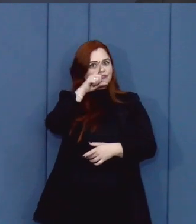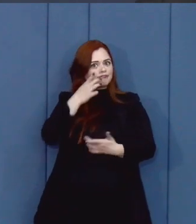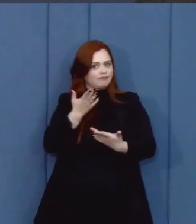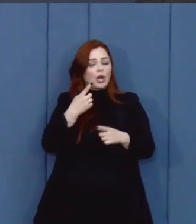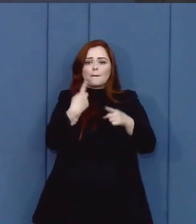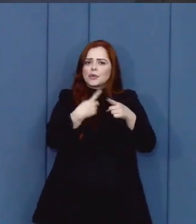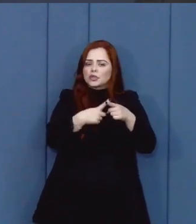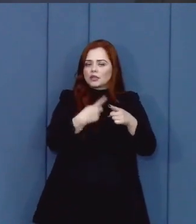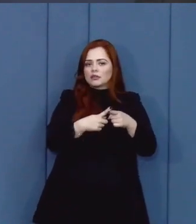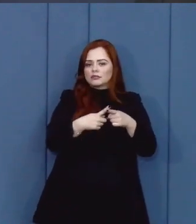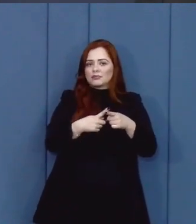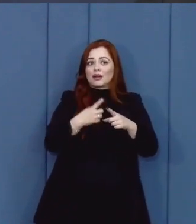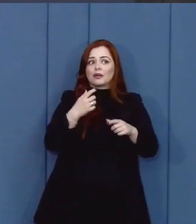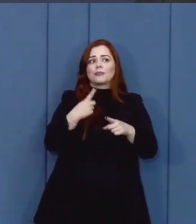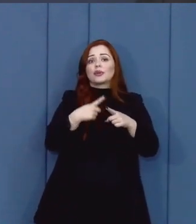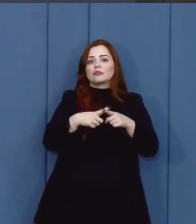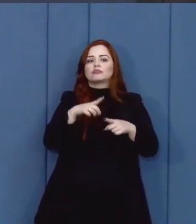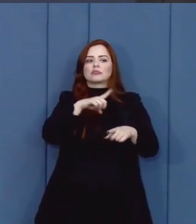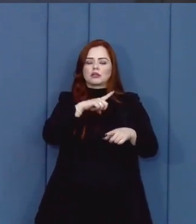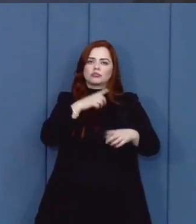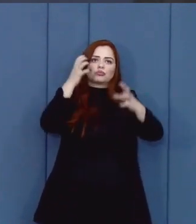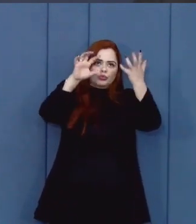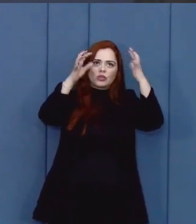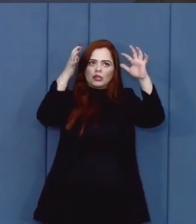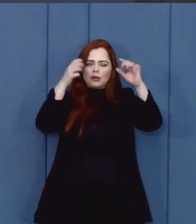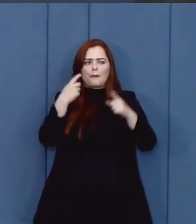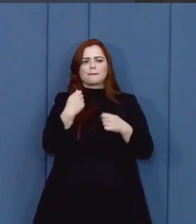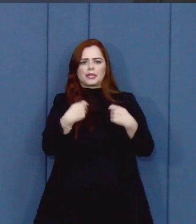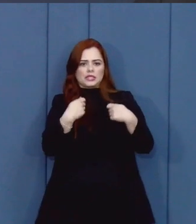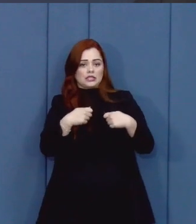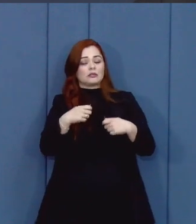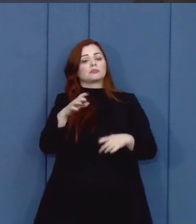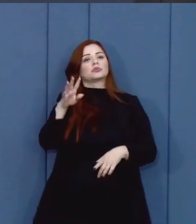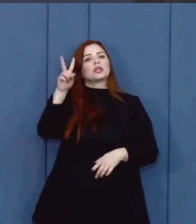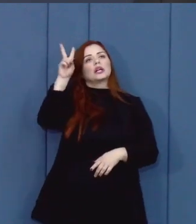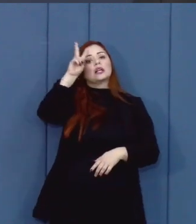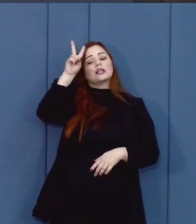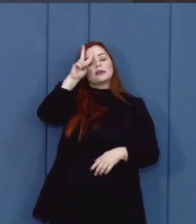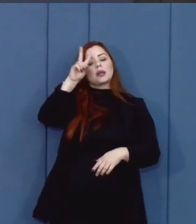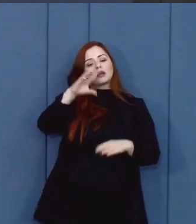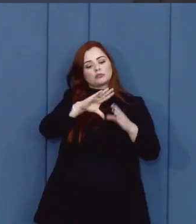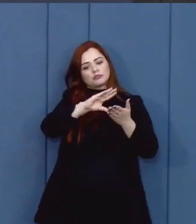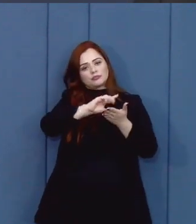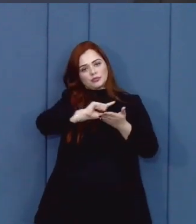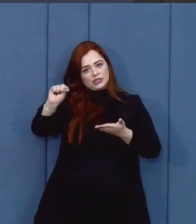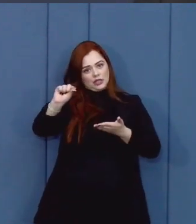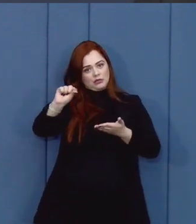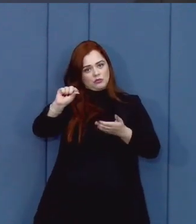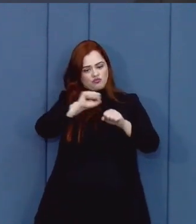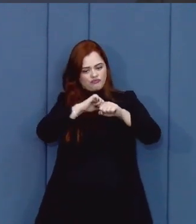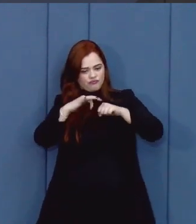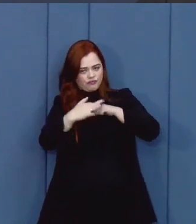quê? Pelo cambio climático, sim? Primeiro, temos que lembrar que saímos de uma pandemia da